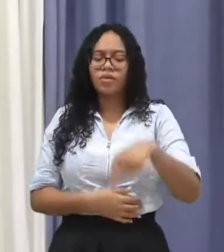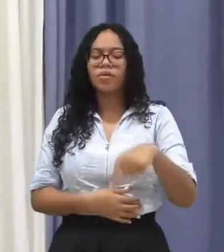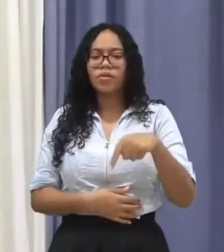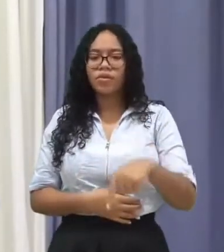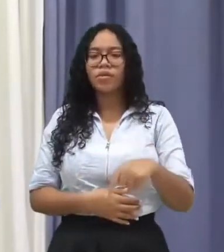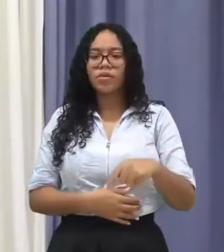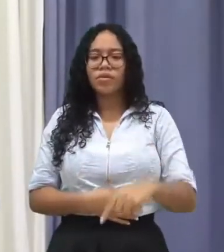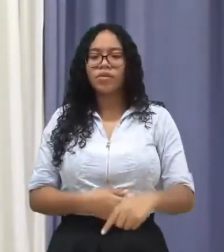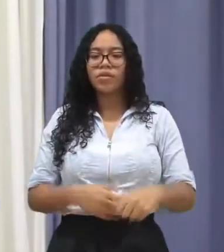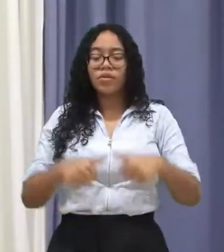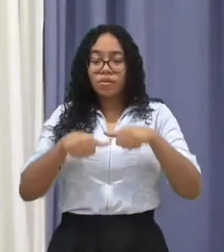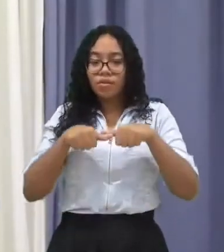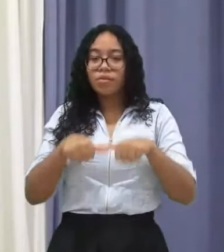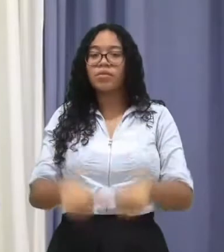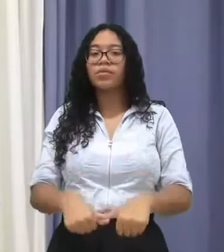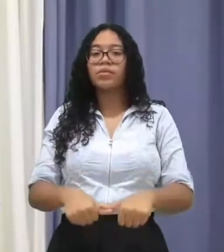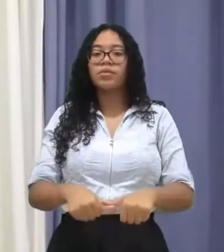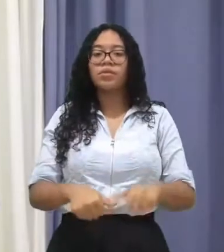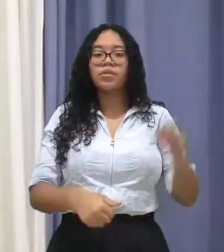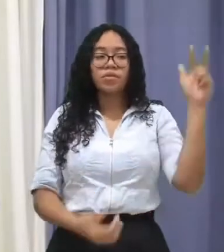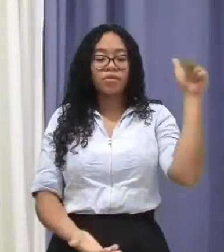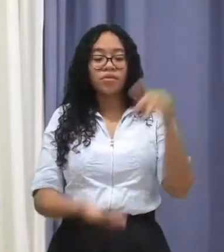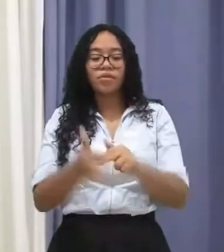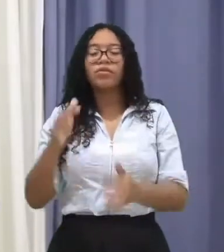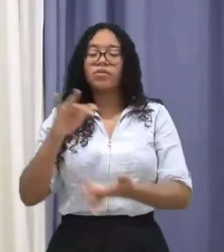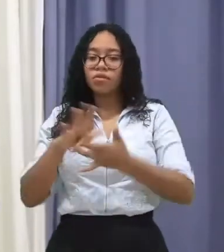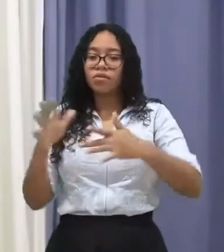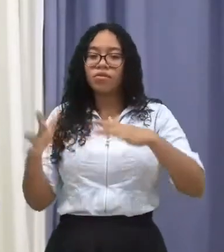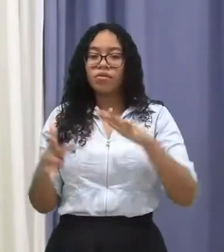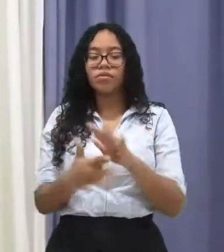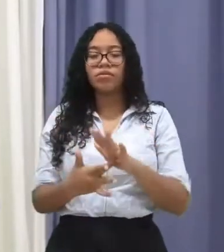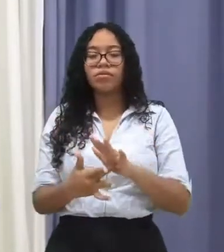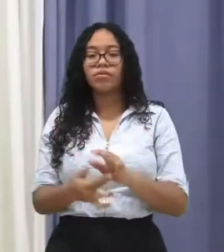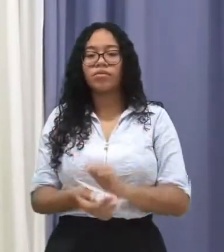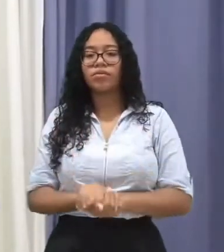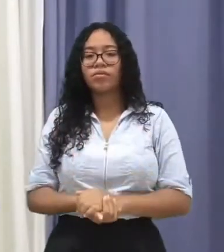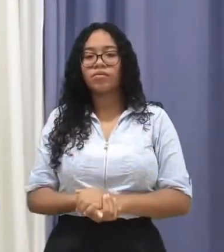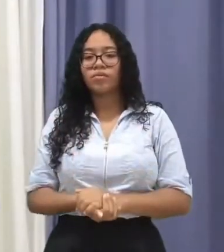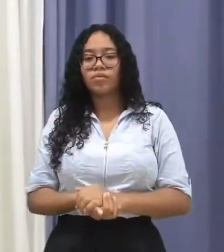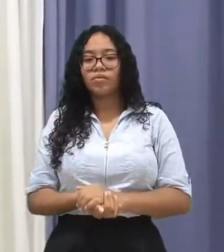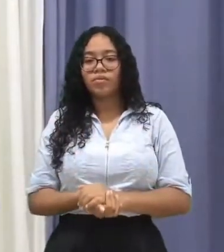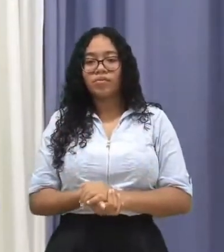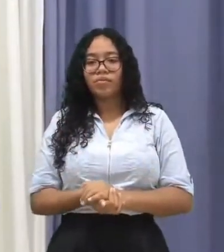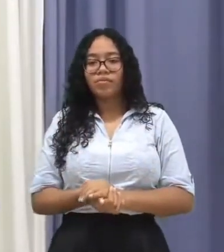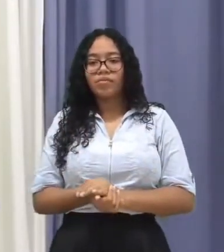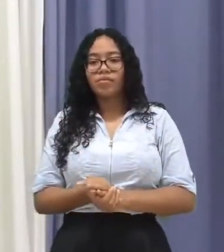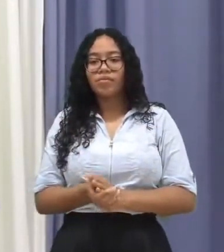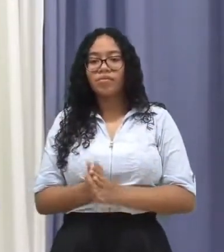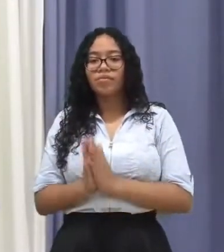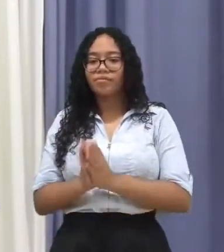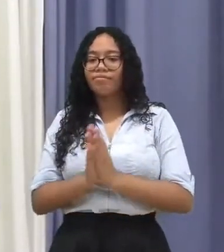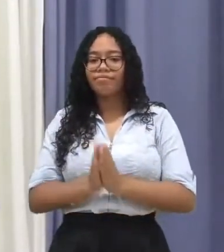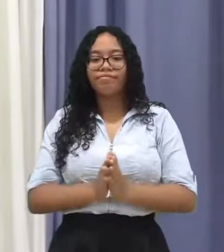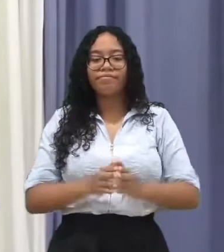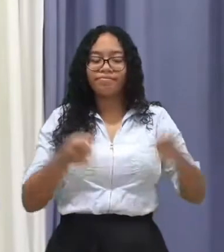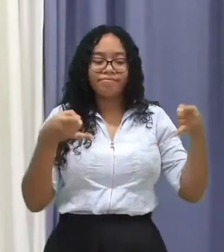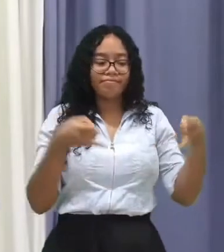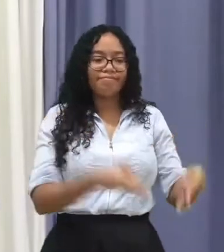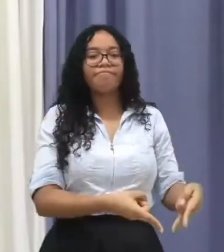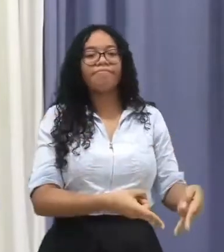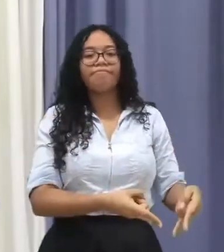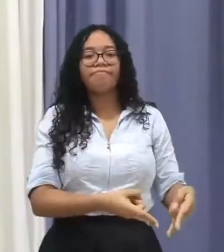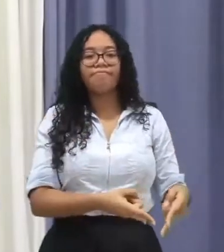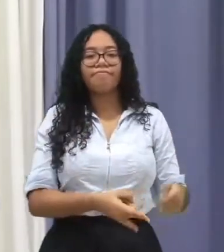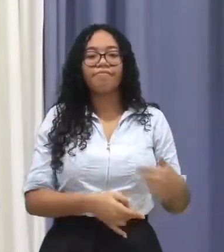do Senhor, de modo algum precederemos os que dormem. Porquanto o